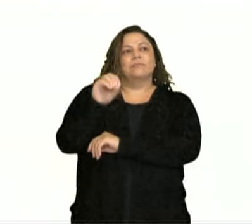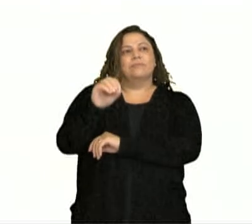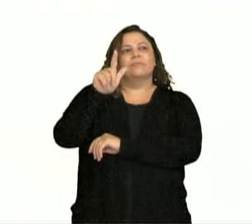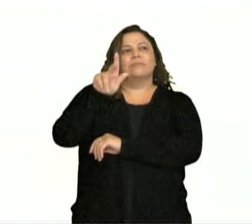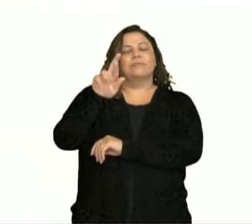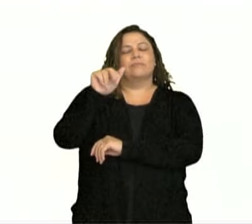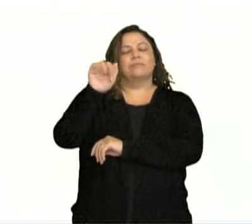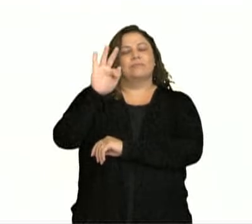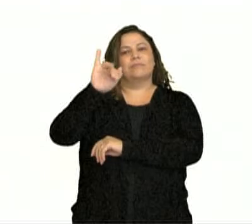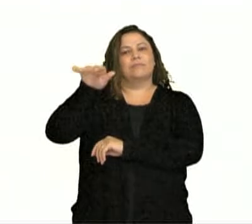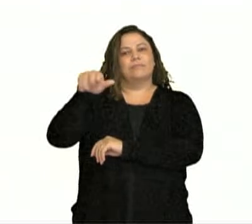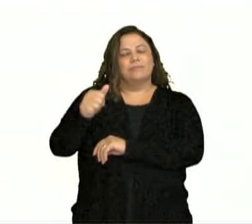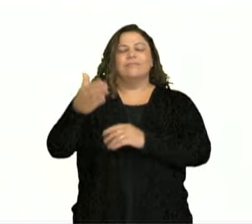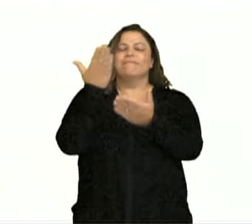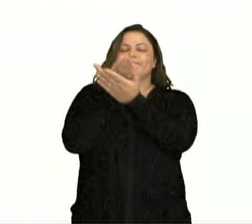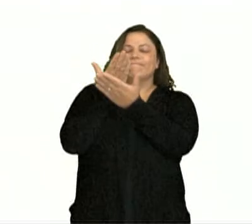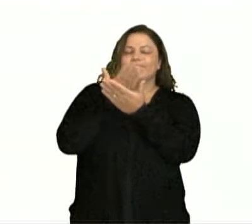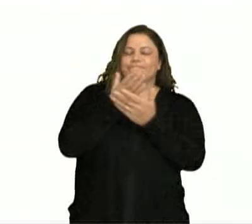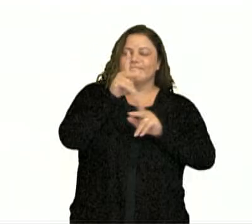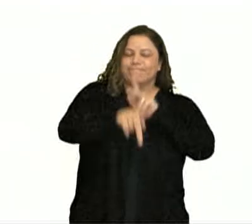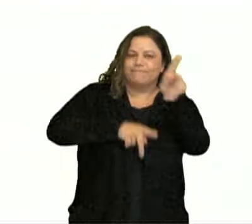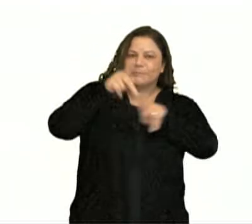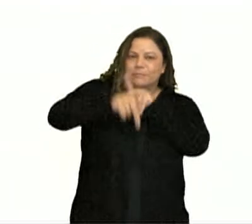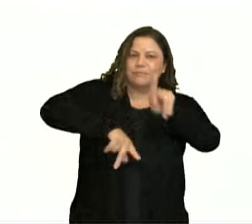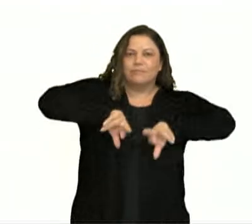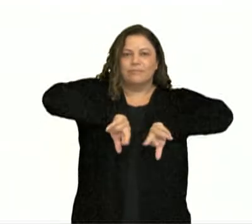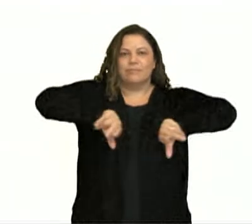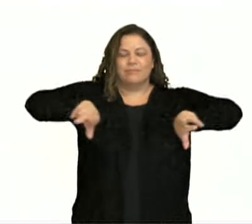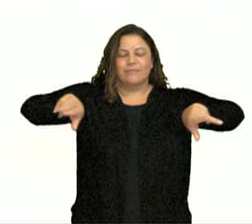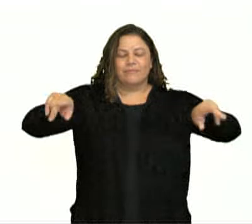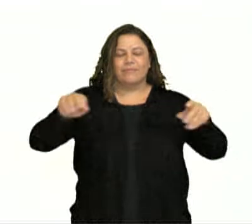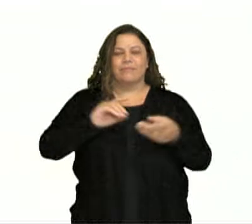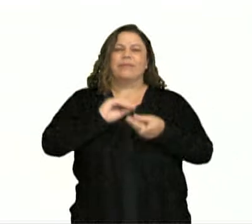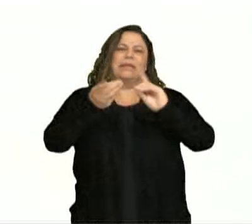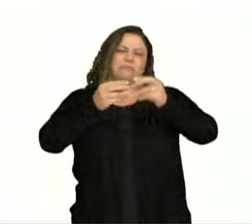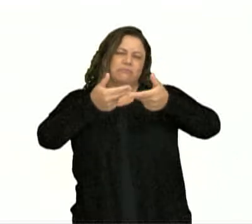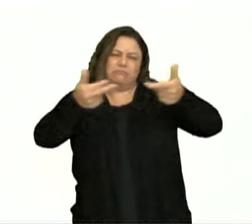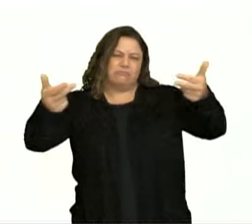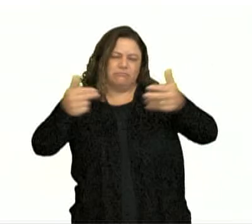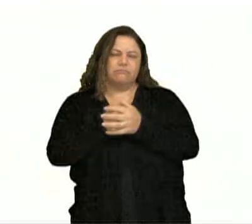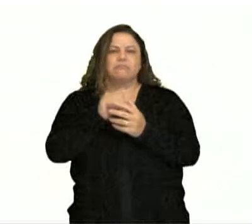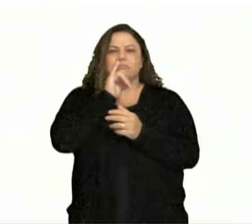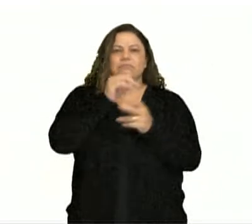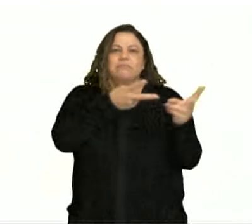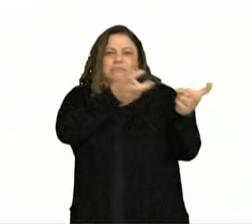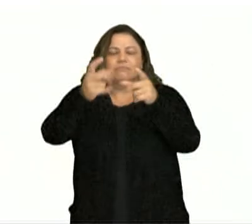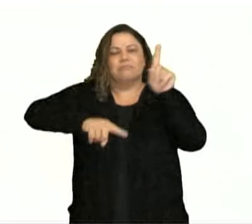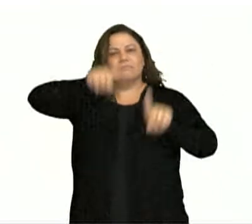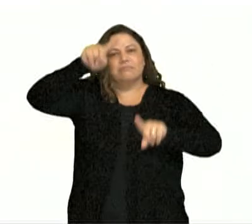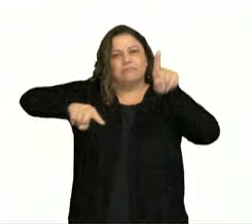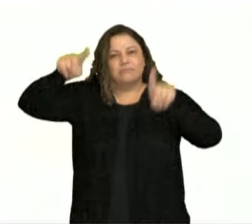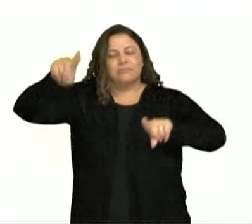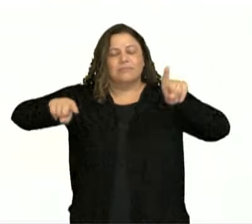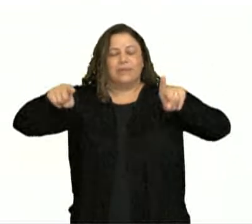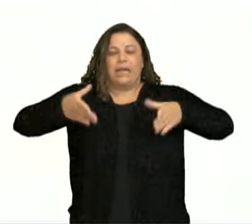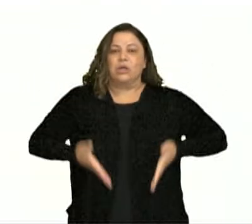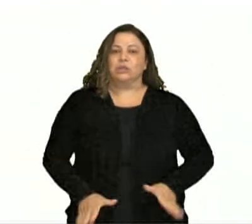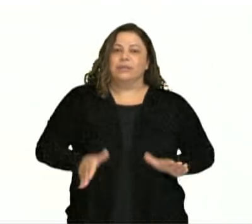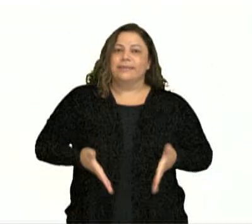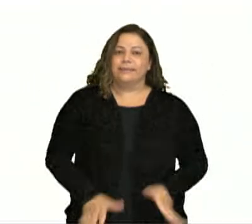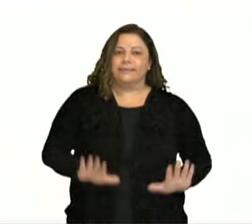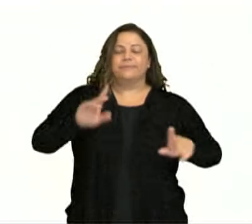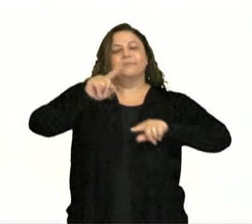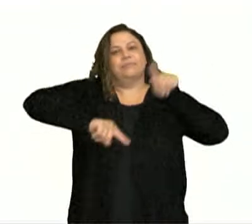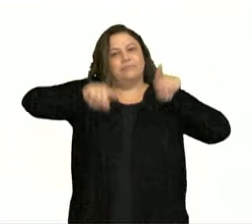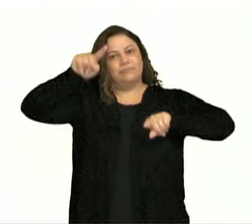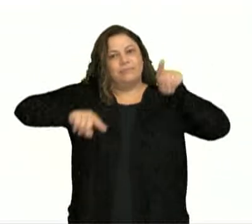estudo das populações e suas dinâmicas, analisando taxa de natalidade, que a gente já vai ver o que é, taxa